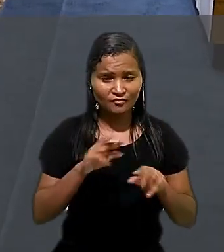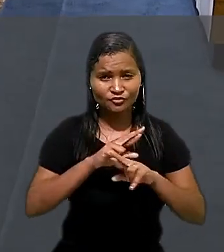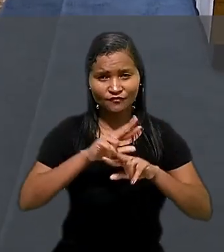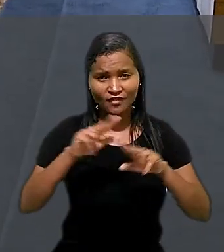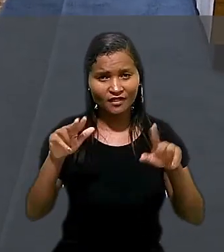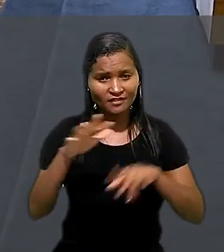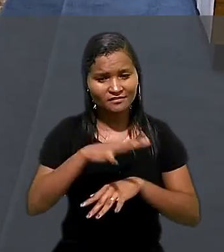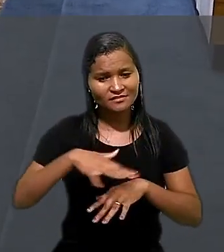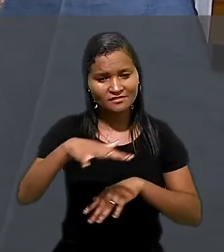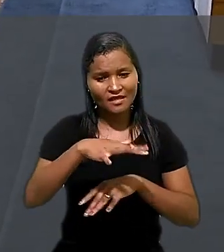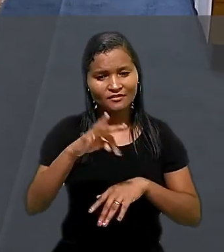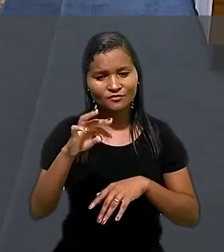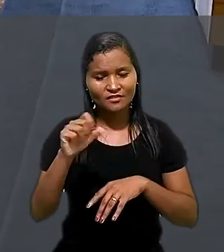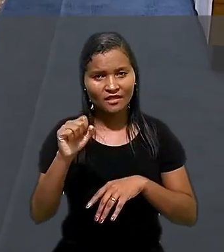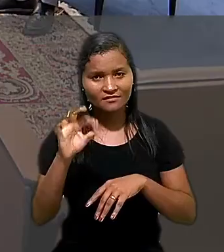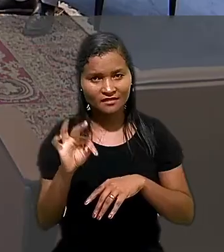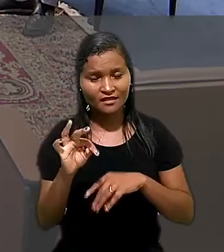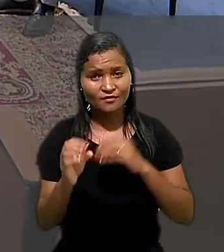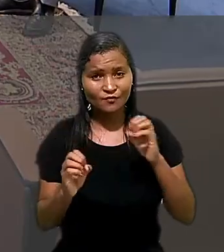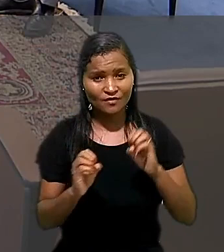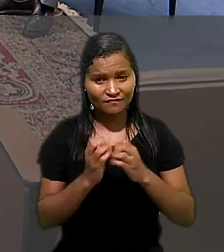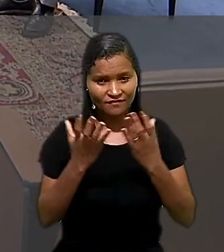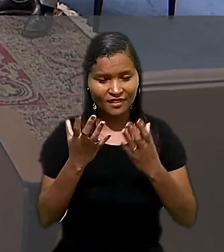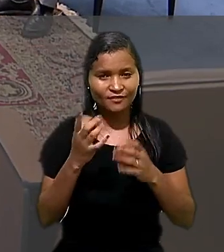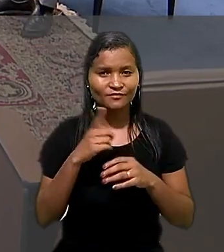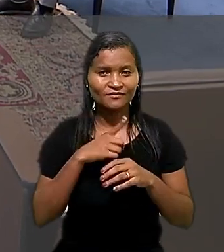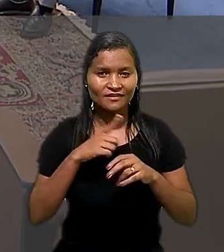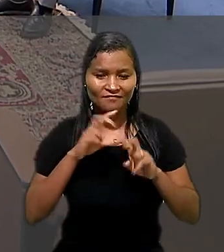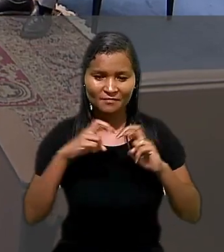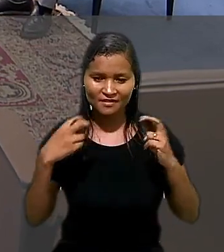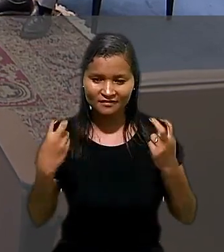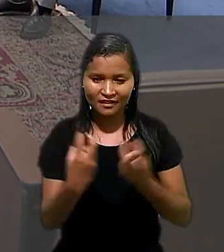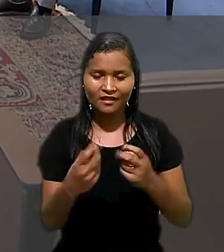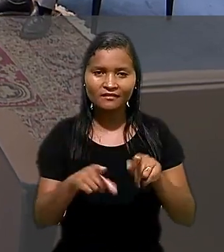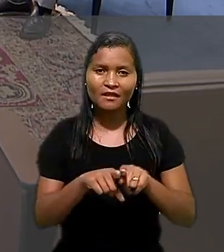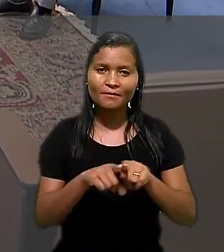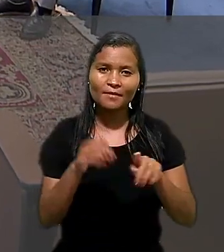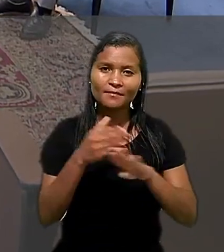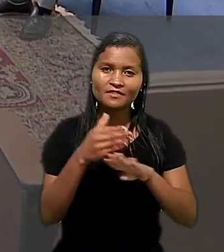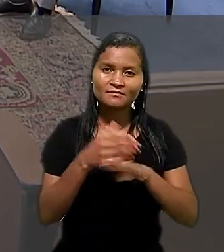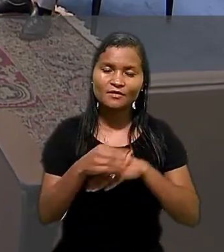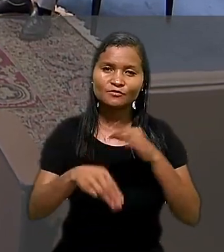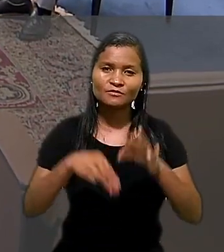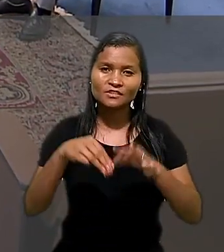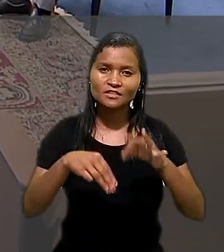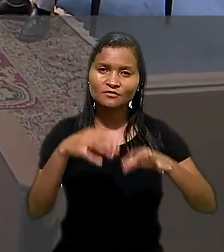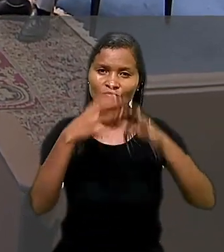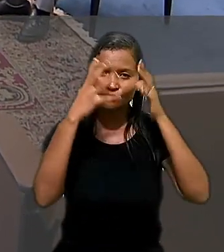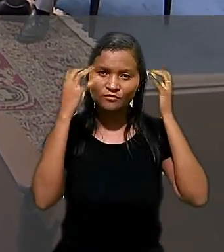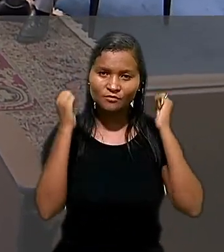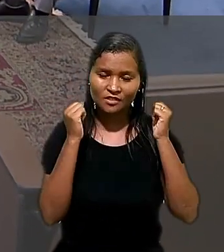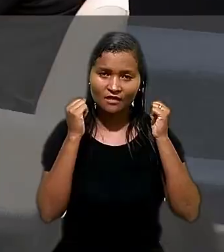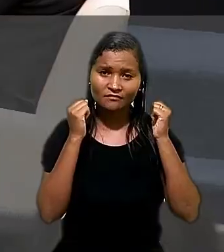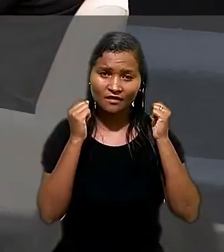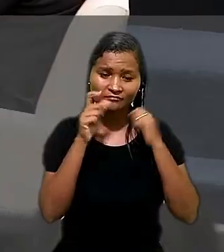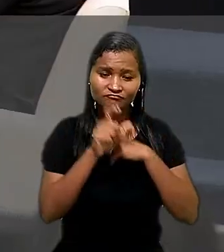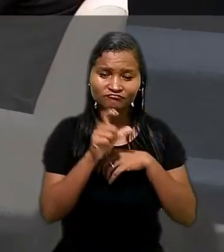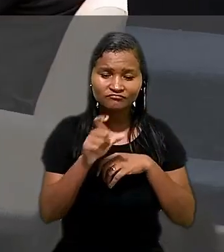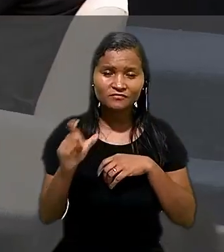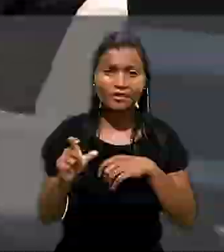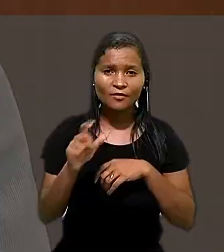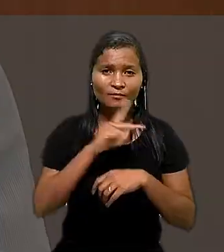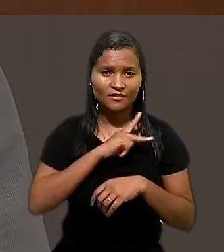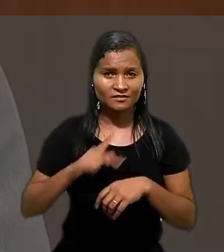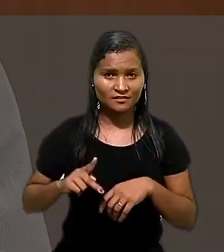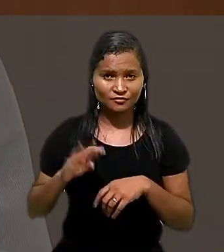de diversas áreas do TST. O evento comemorativo contou com mesa redonda e participação de ministros do tribunal, entre